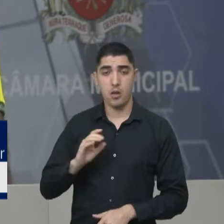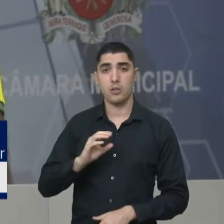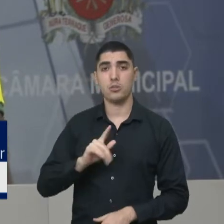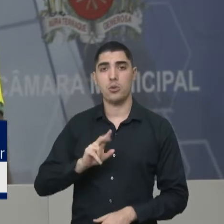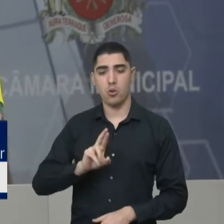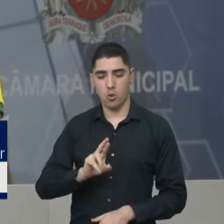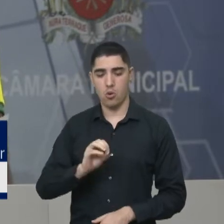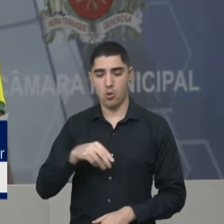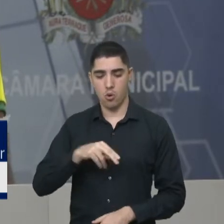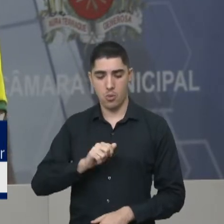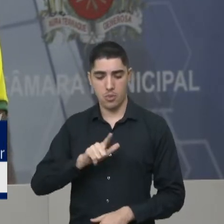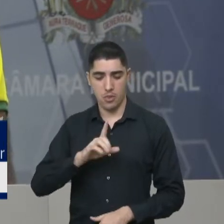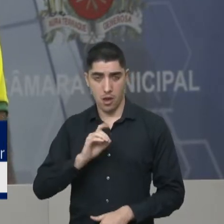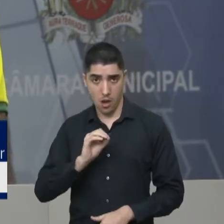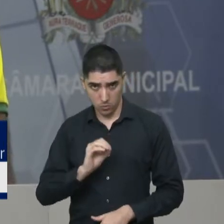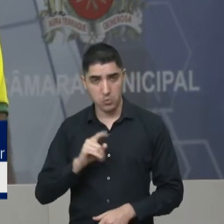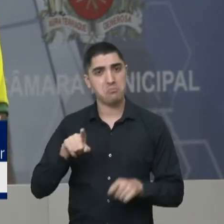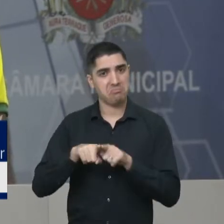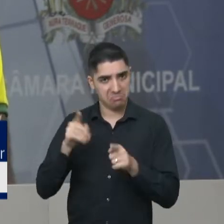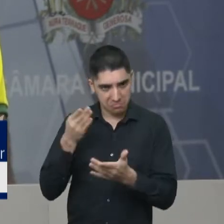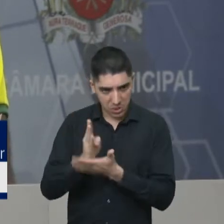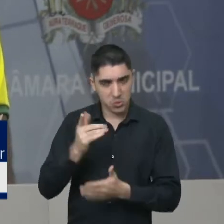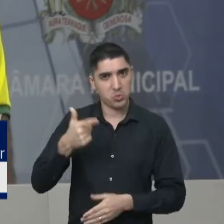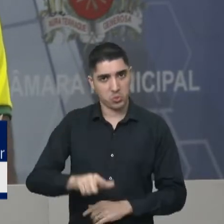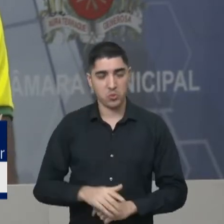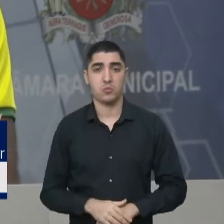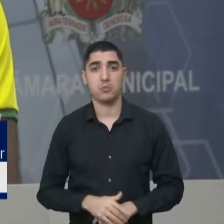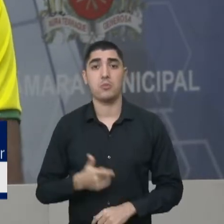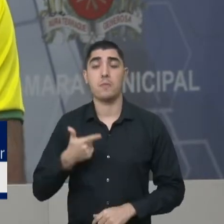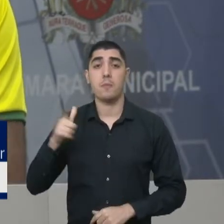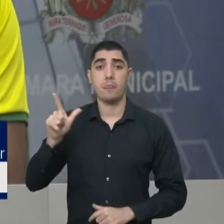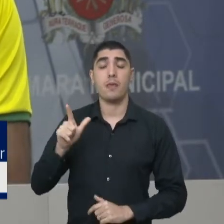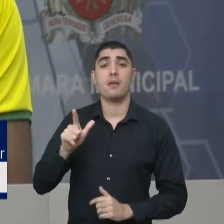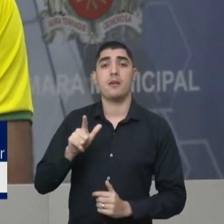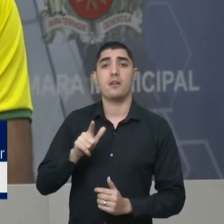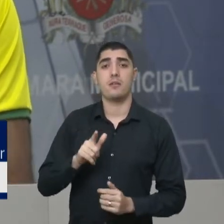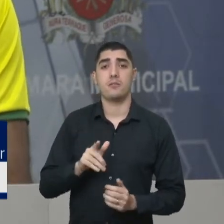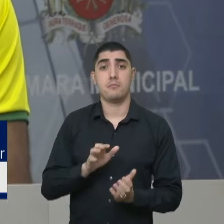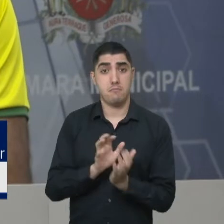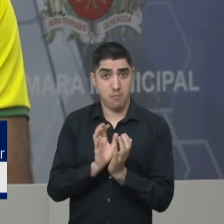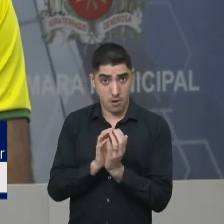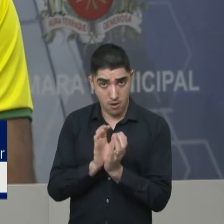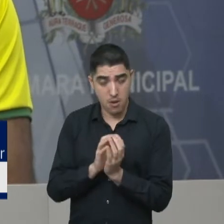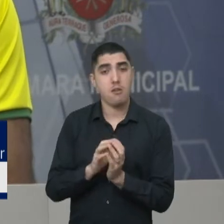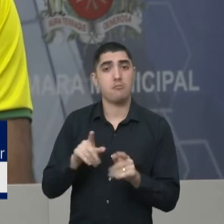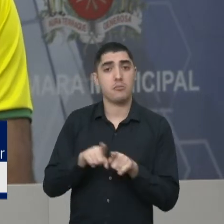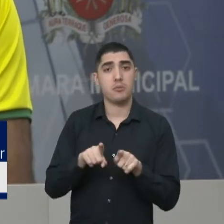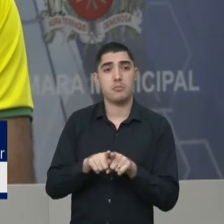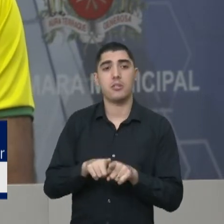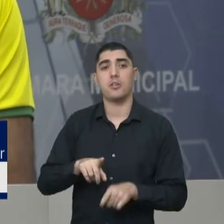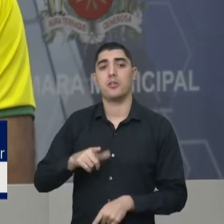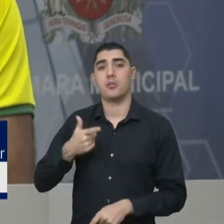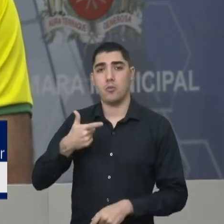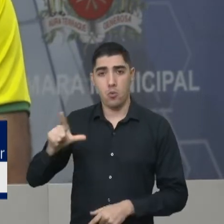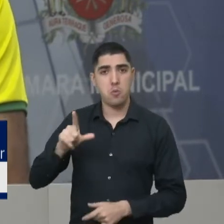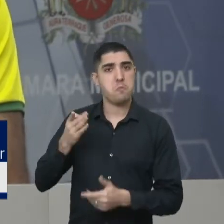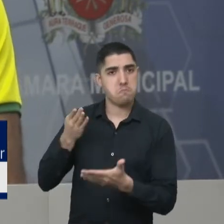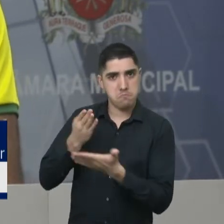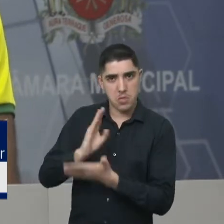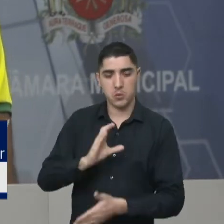Brasil, reeleito. No Maranhão, o Carlos Brandão, PSB, reeleito. Esse estava, sim,